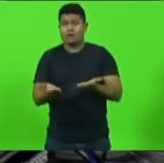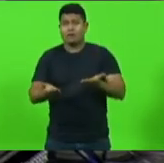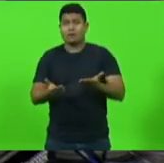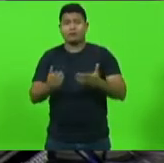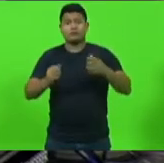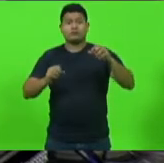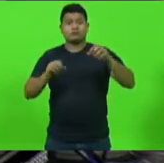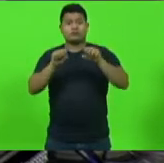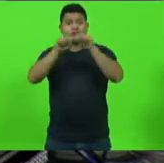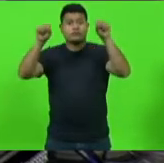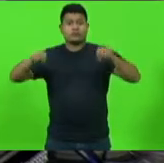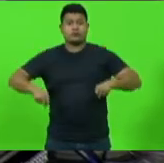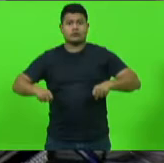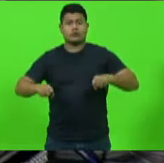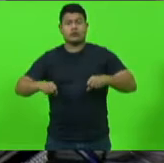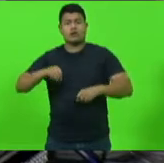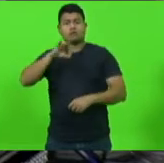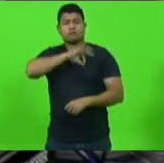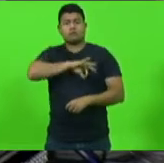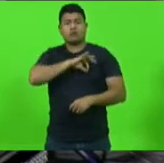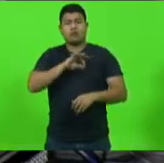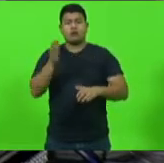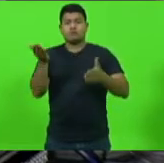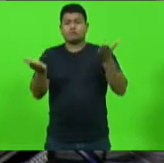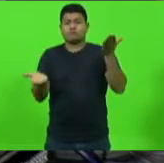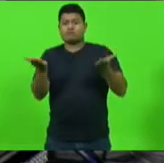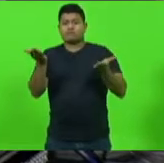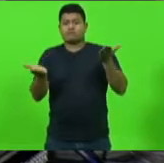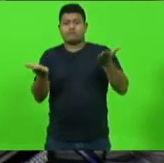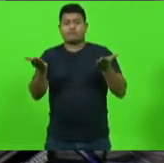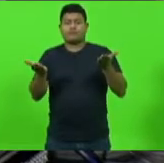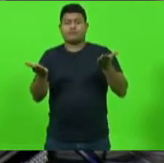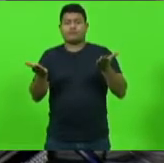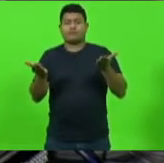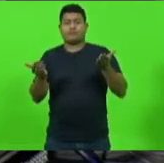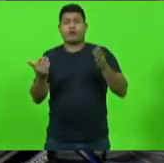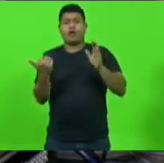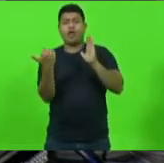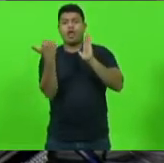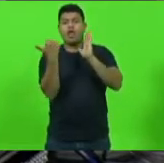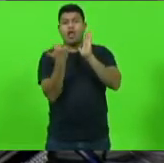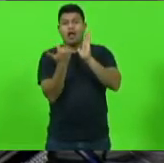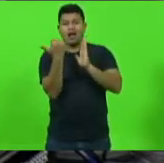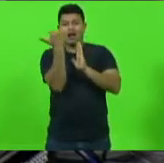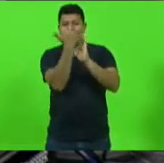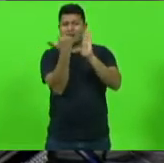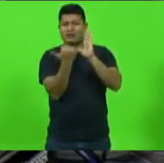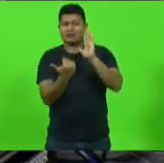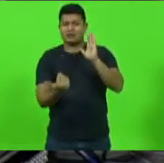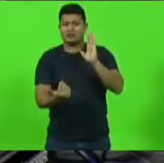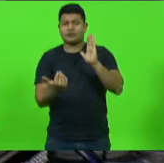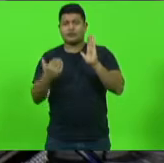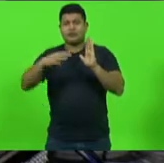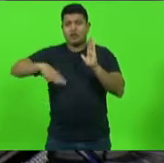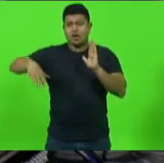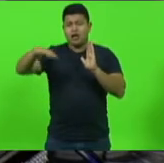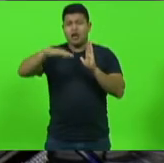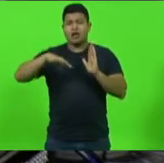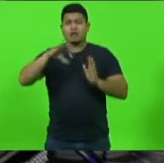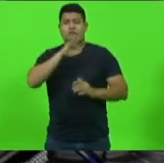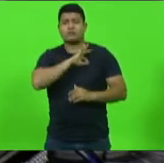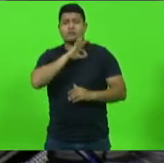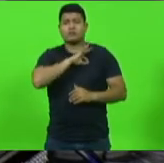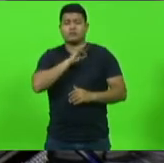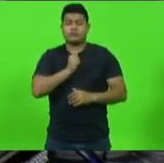equivalentes entre um nível da Polícia Militar e um nível da Polícia Civil, do Corpo de Bombeiro, do